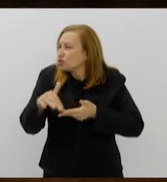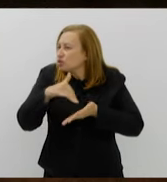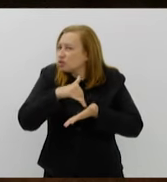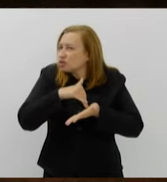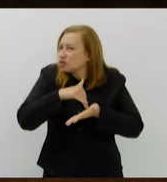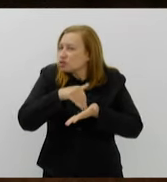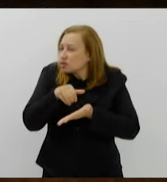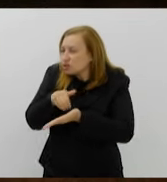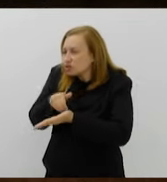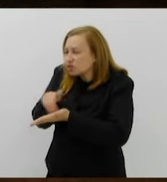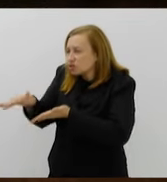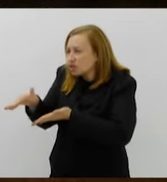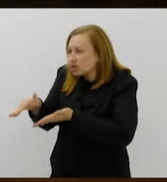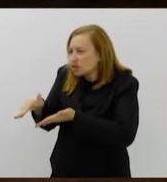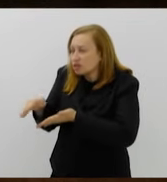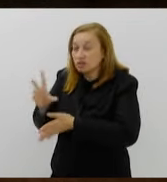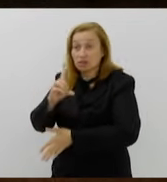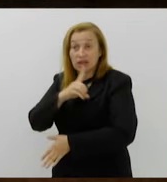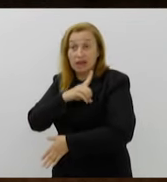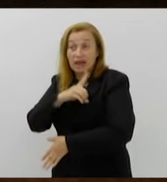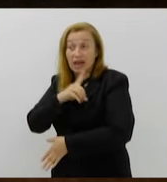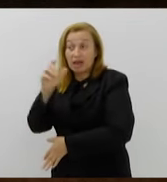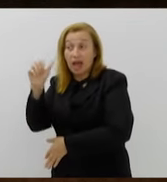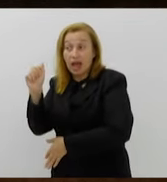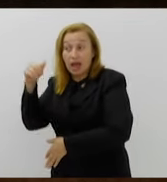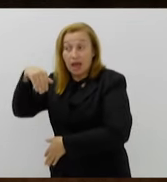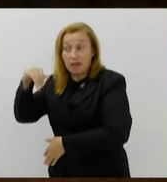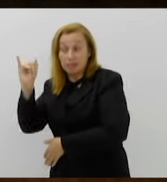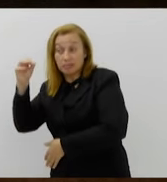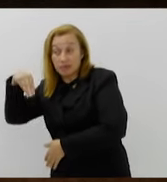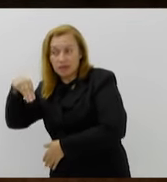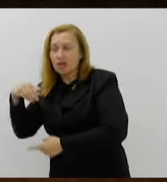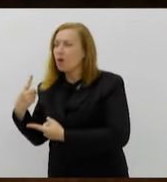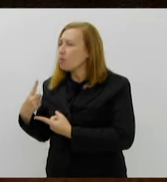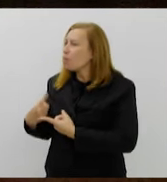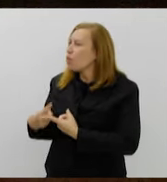do Delegado Aim Por que o